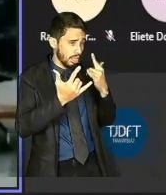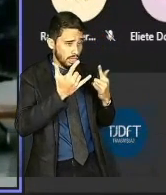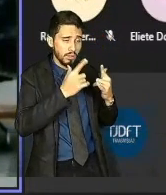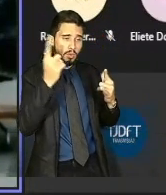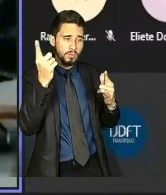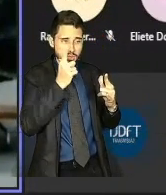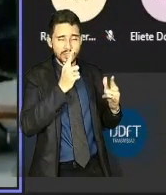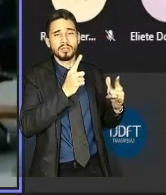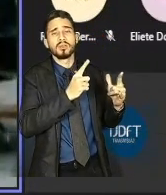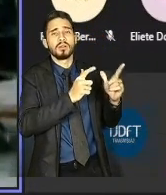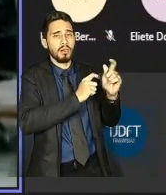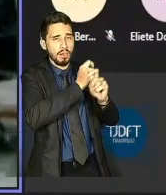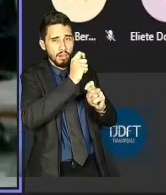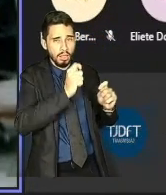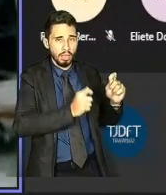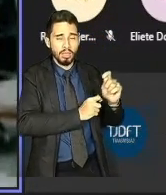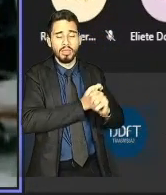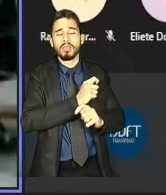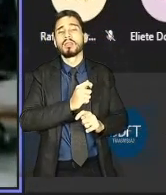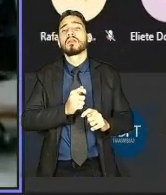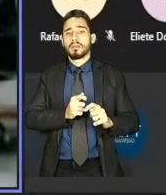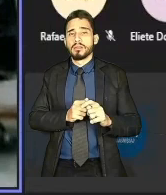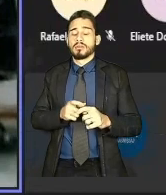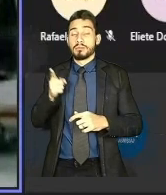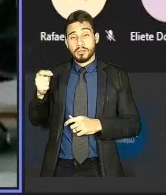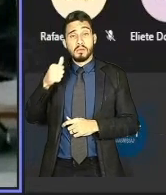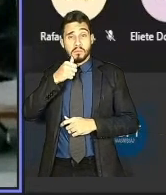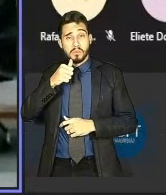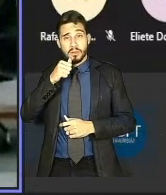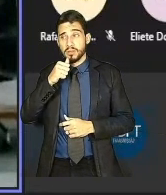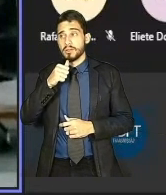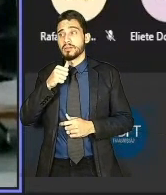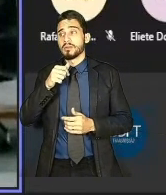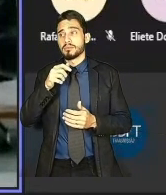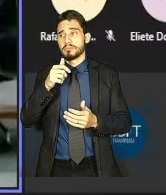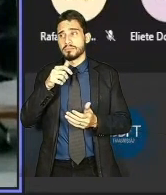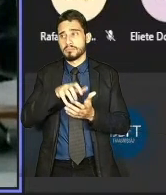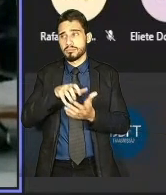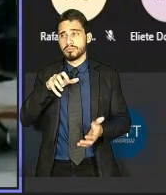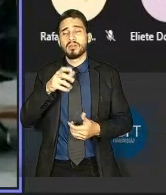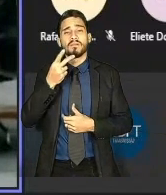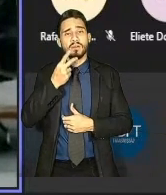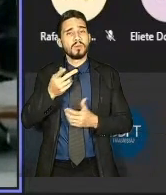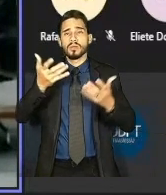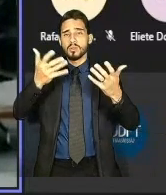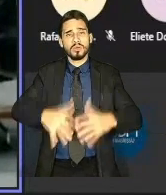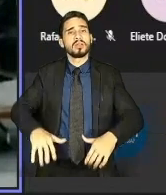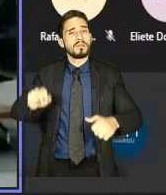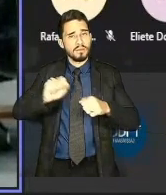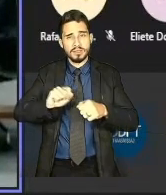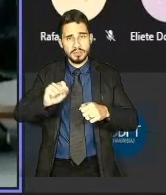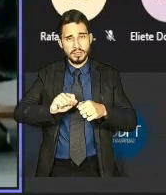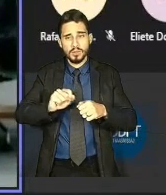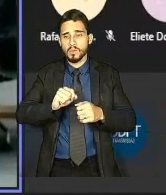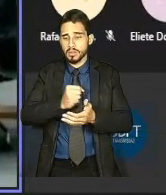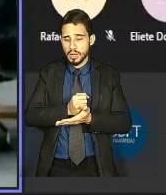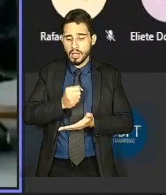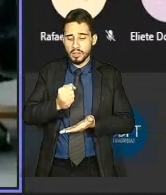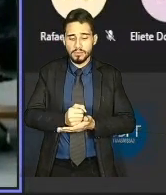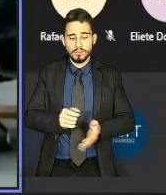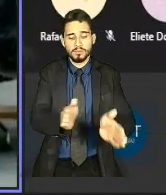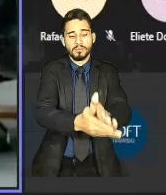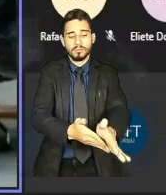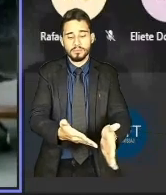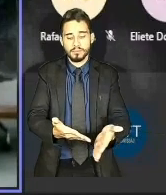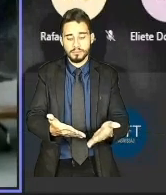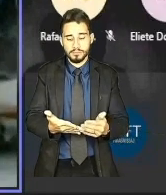que nos autos há as conversas dela dizendo que não tinha interesse de fazer esse contrato, pede a sua anulação, pede o seu contrato, mas, enfim,